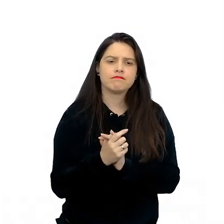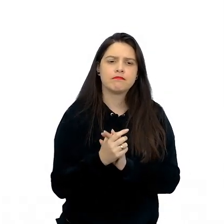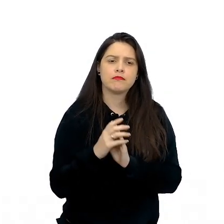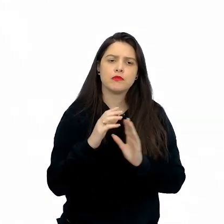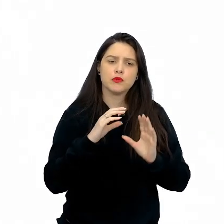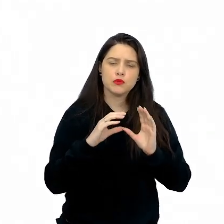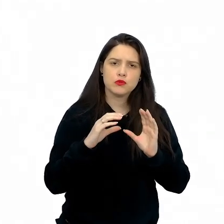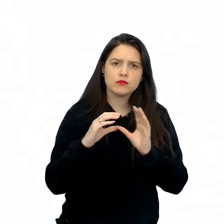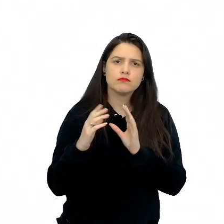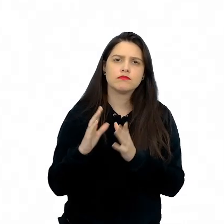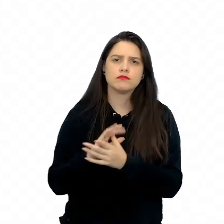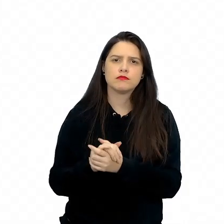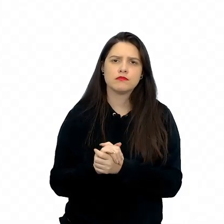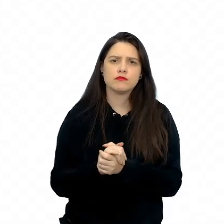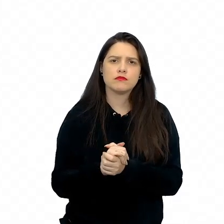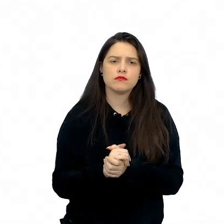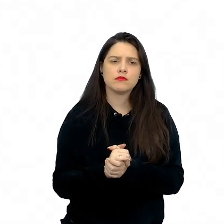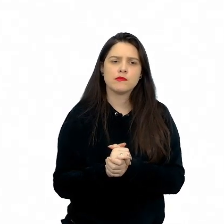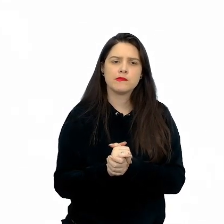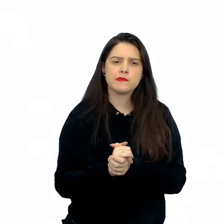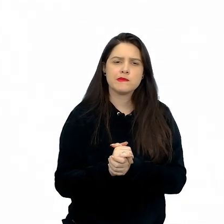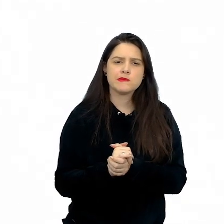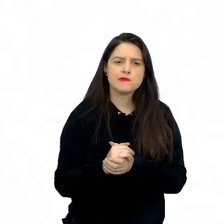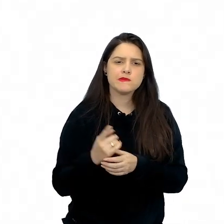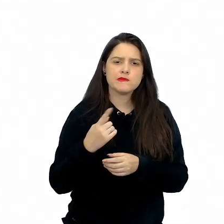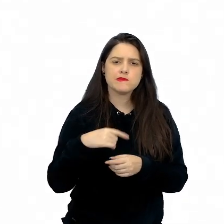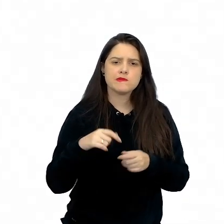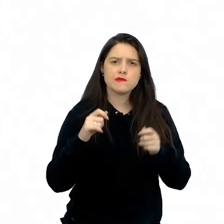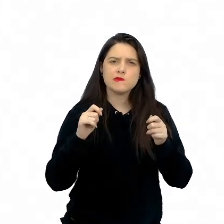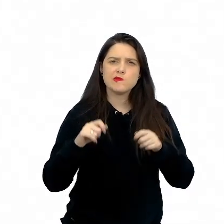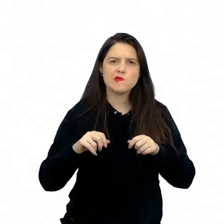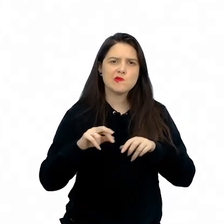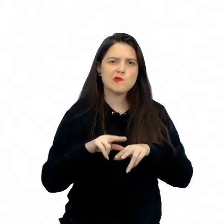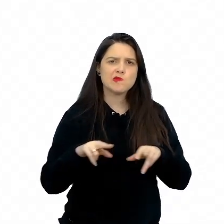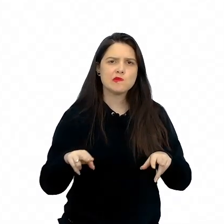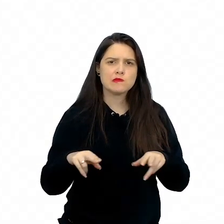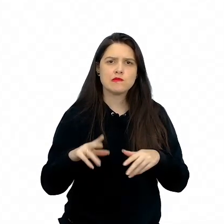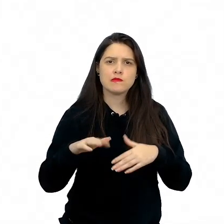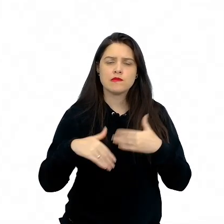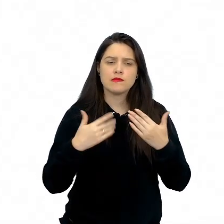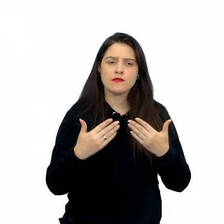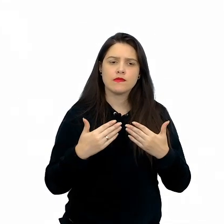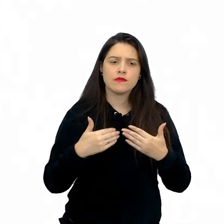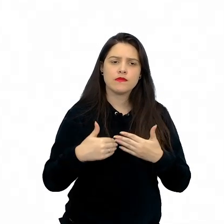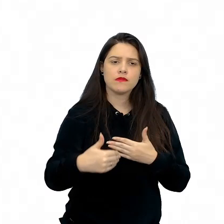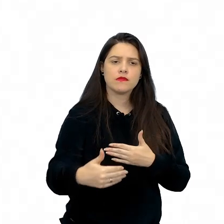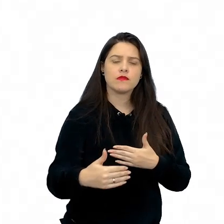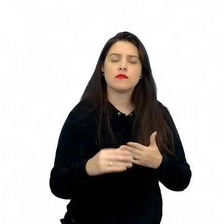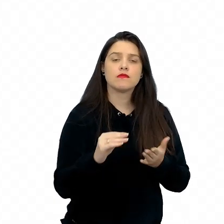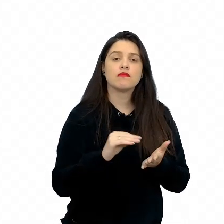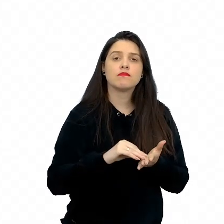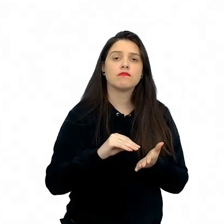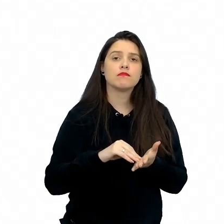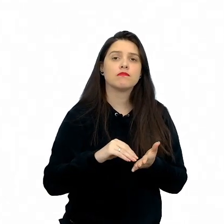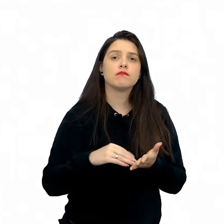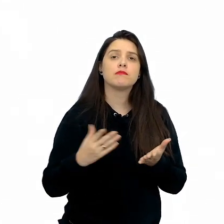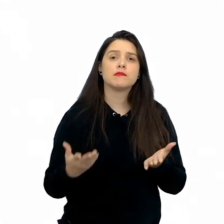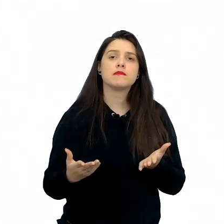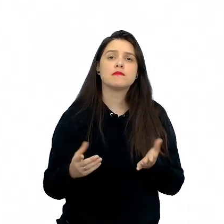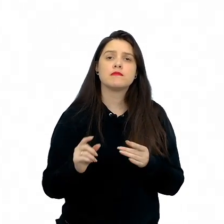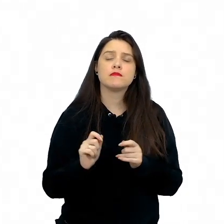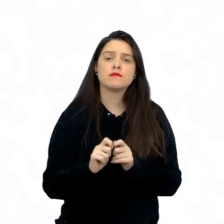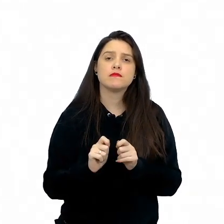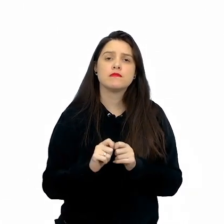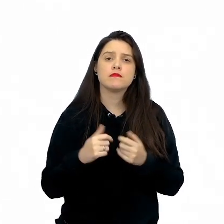pares. Silene, mas na minha escola só tem eu e o outro. E o outro faltou. Eu estou sozinha. Qual